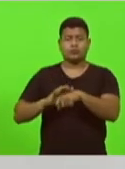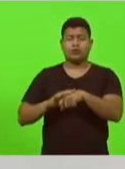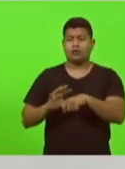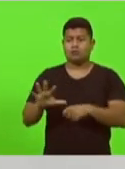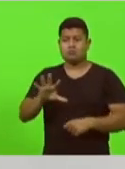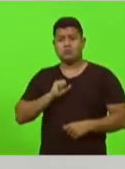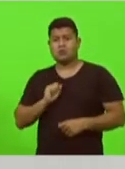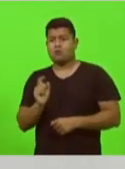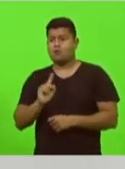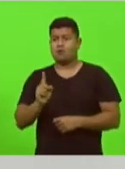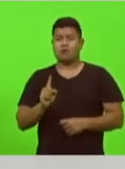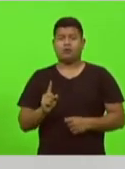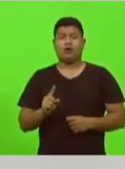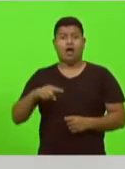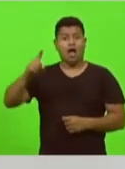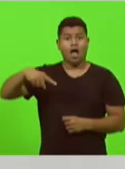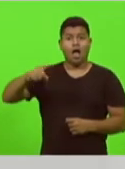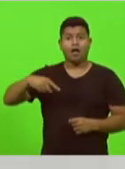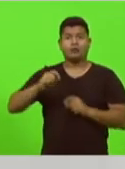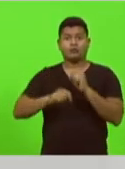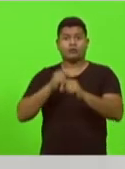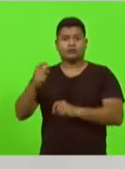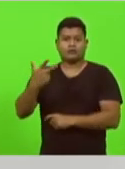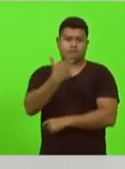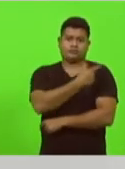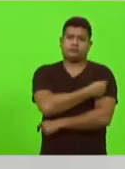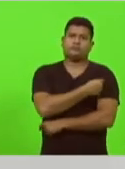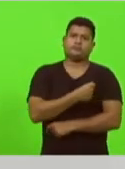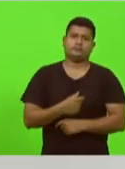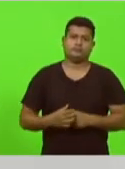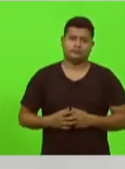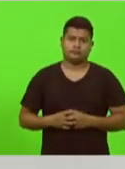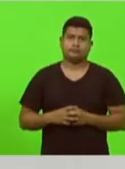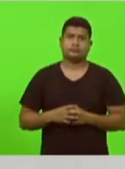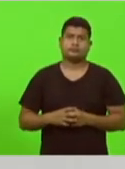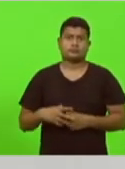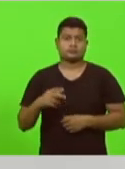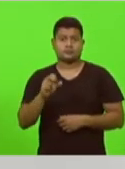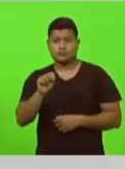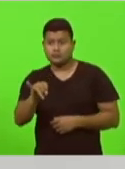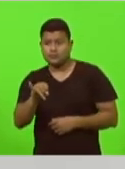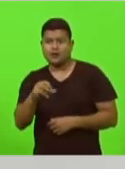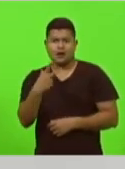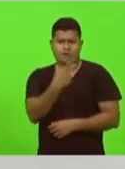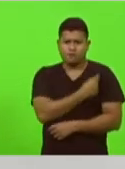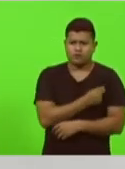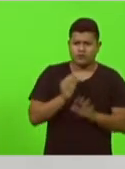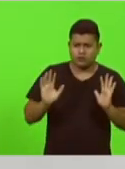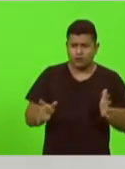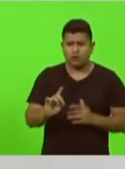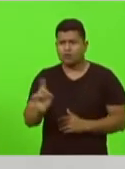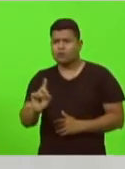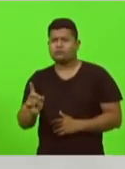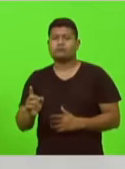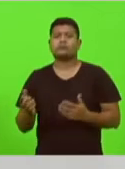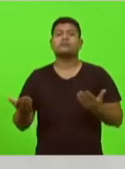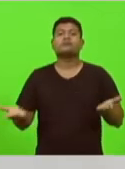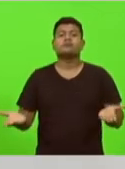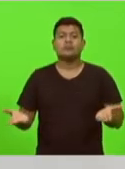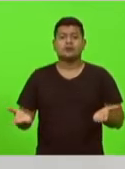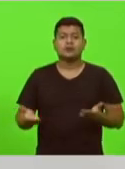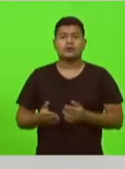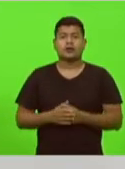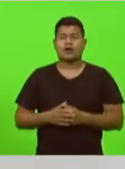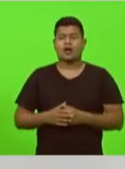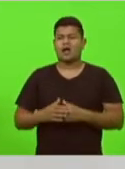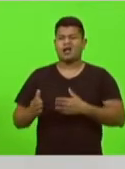está contaminada. O problema é a vacina. Se está vacinado ou se não está vacinado. Não importa o Covid